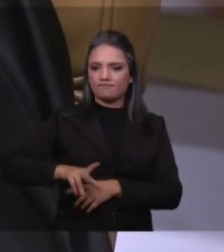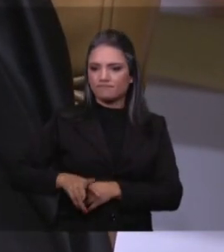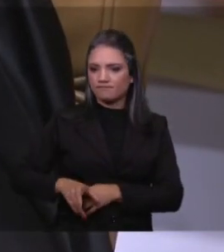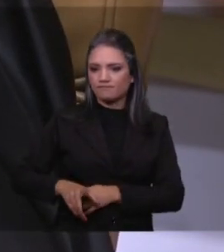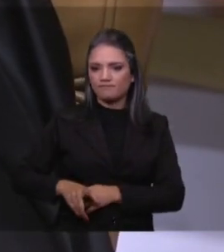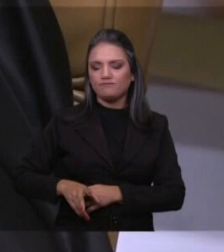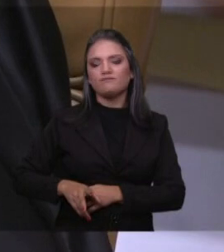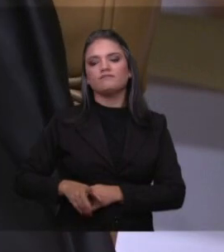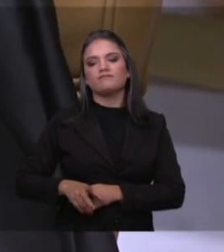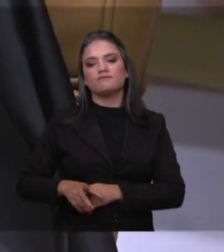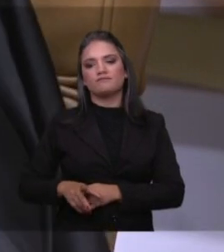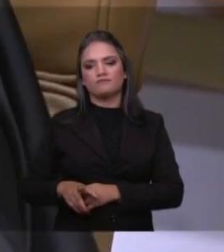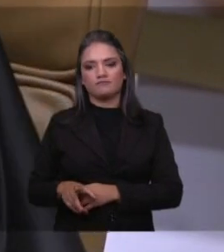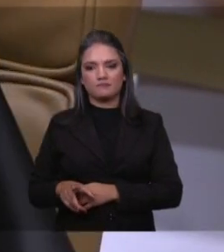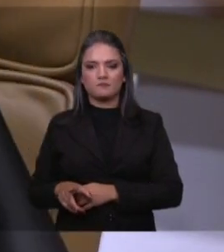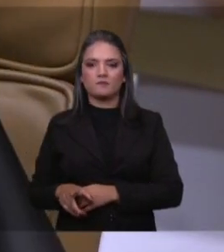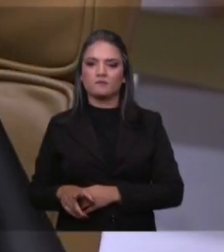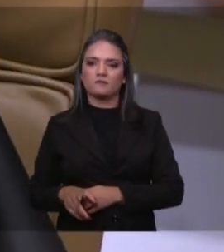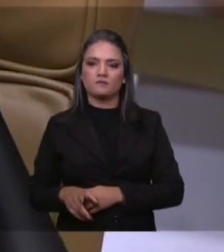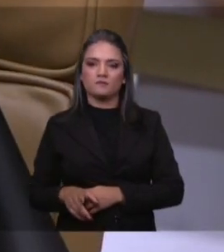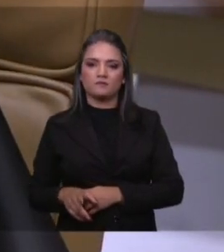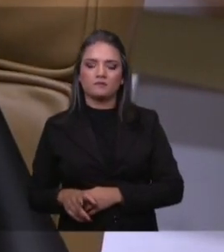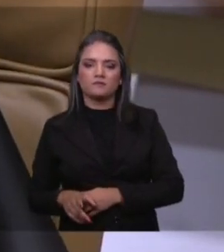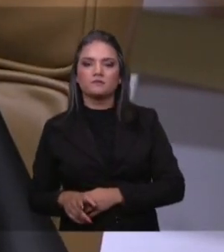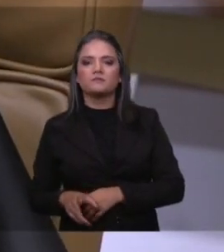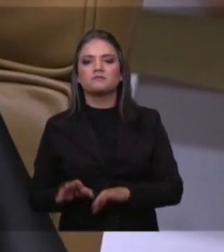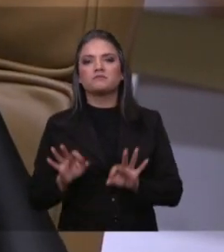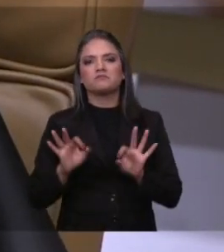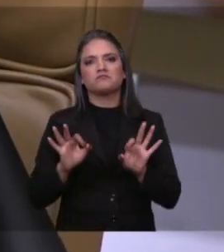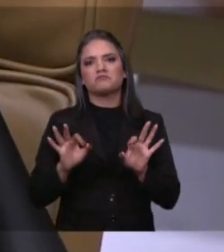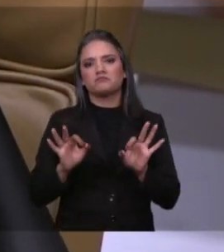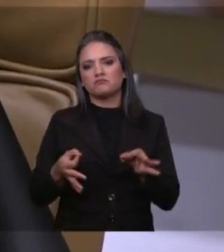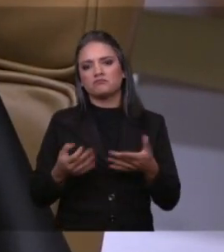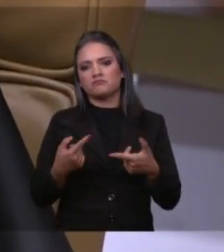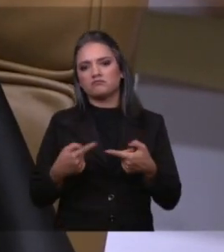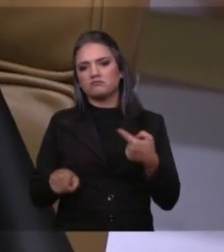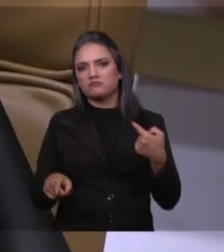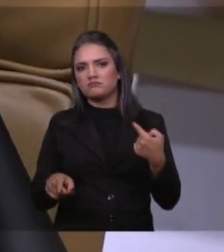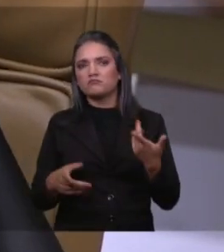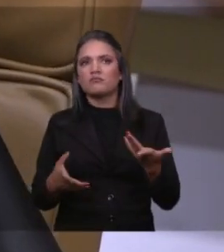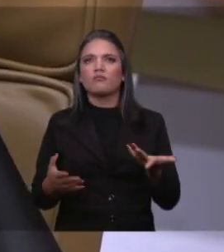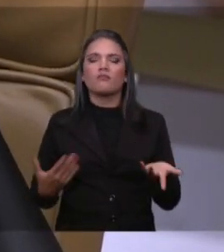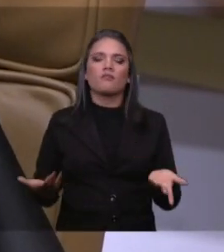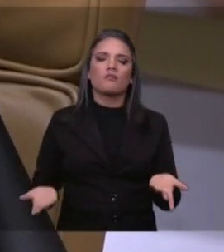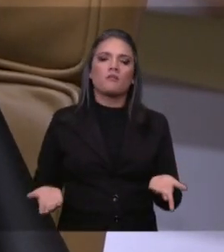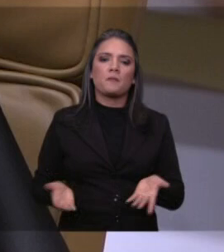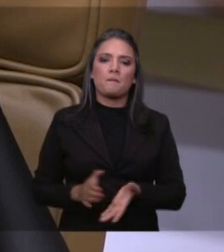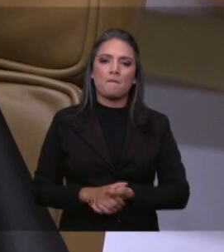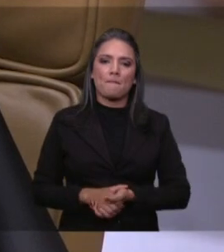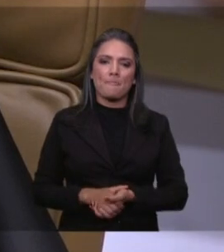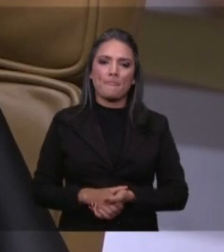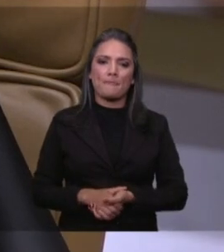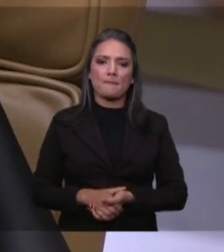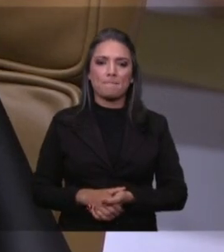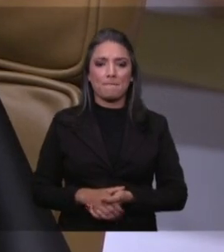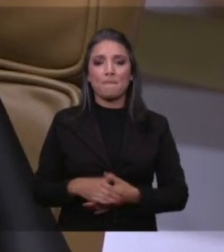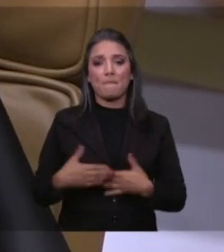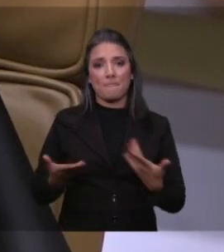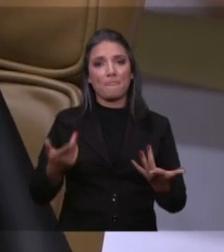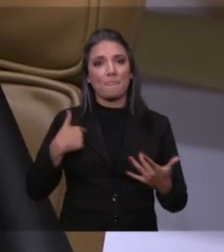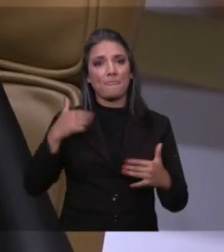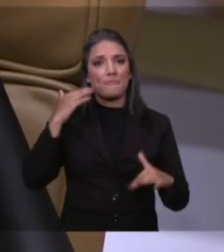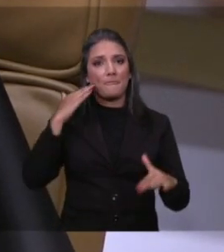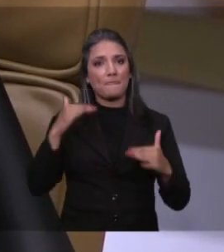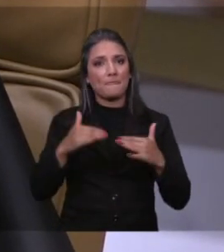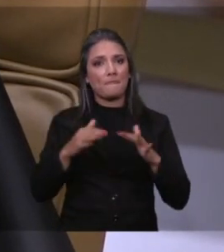tão evidente como anteriormente, em dado momento, se pensou. Então, eu sou favorável, senhor